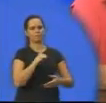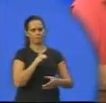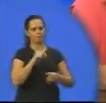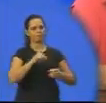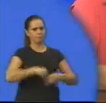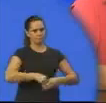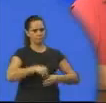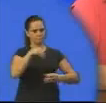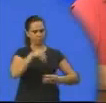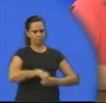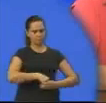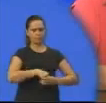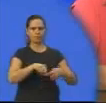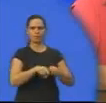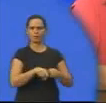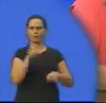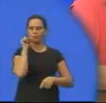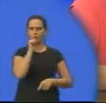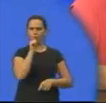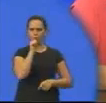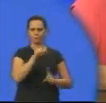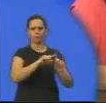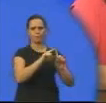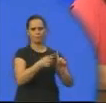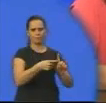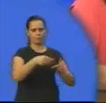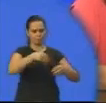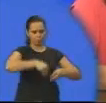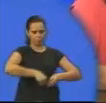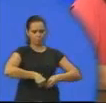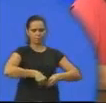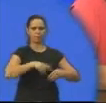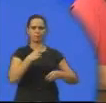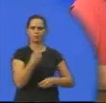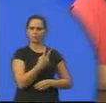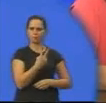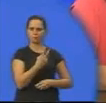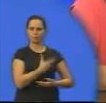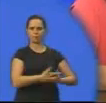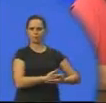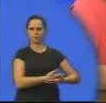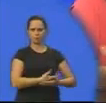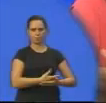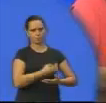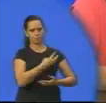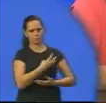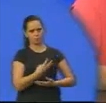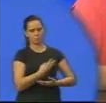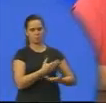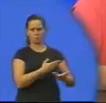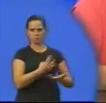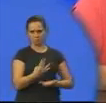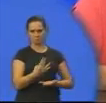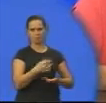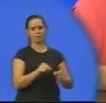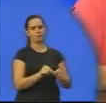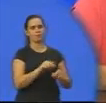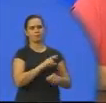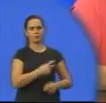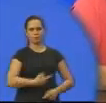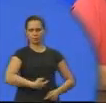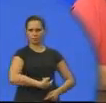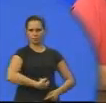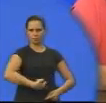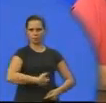sendo gestado por uma mesma mulher. Então esses nós chamamos, não é, de bebês ou gêmeos fraternos